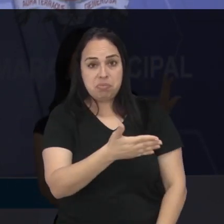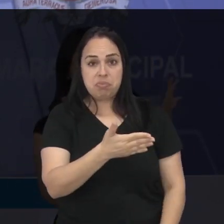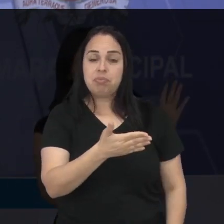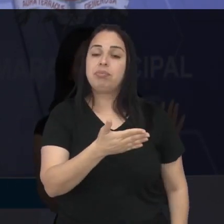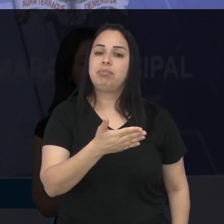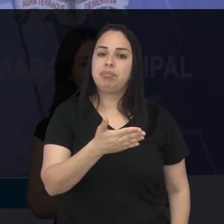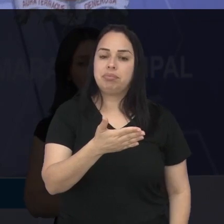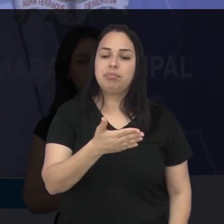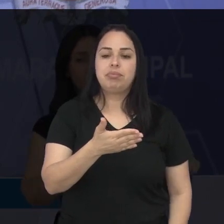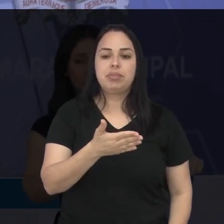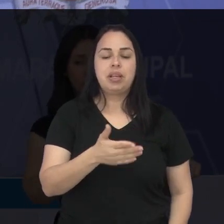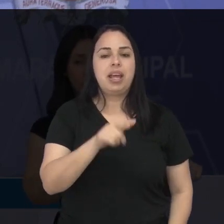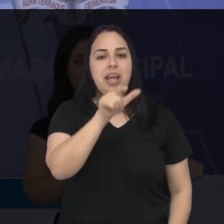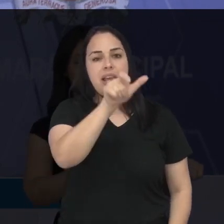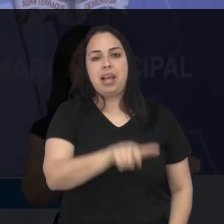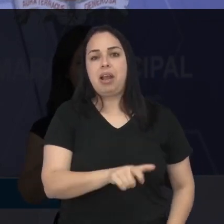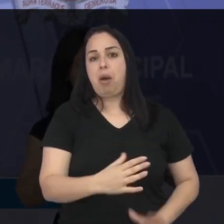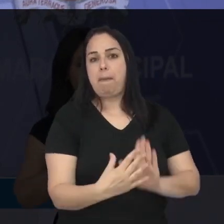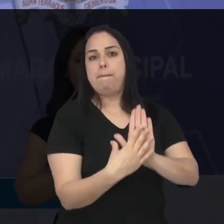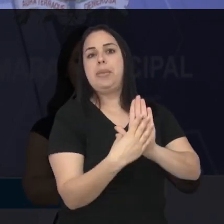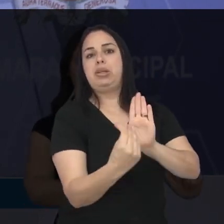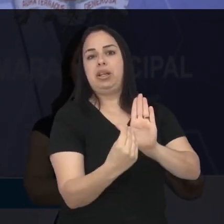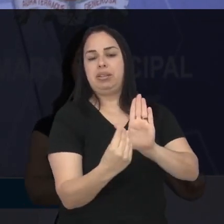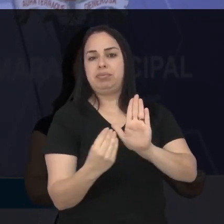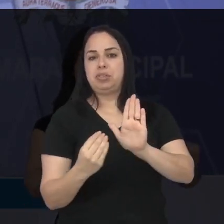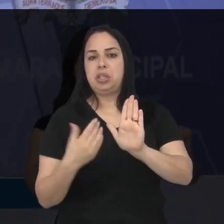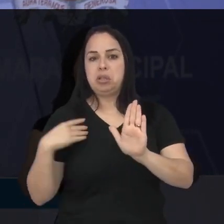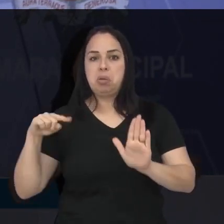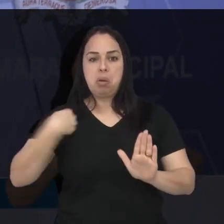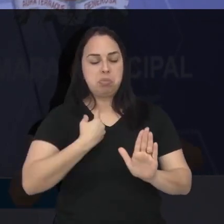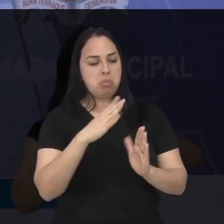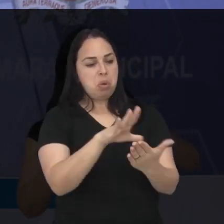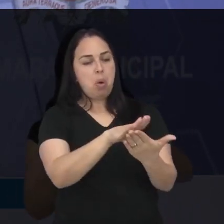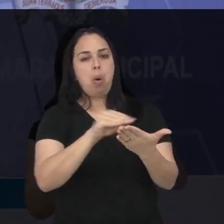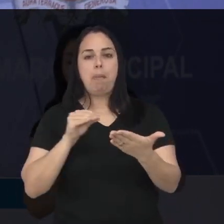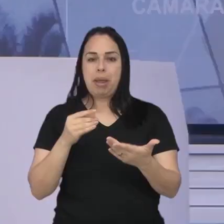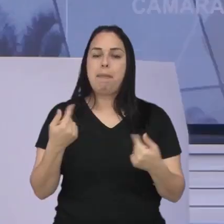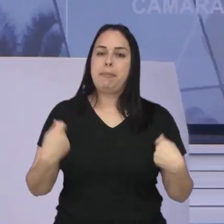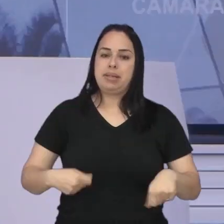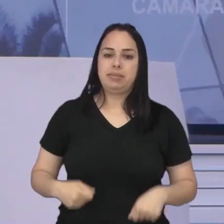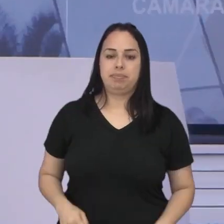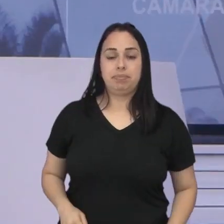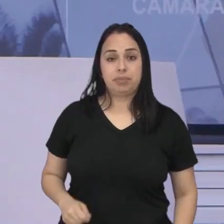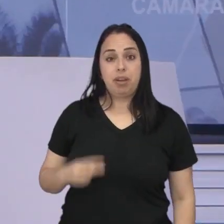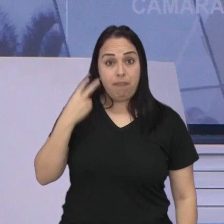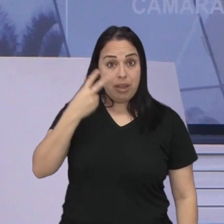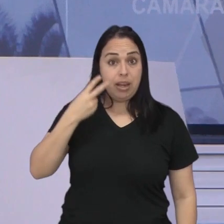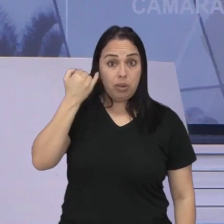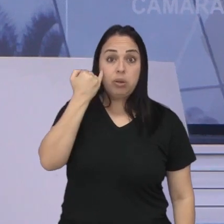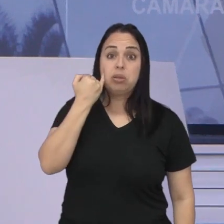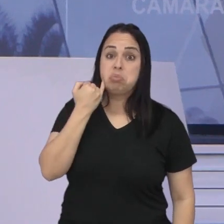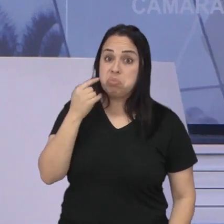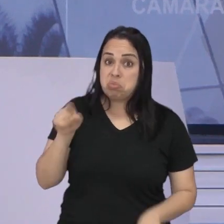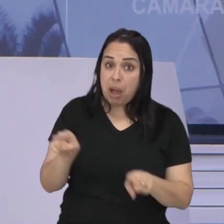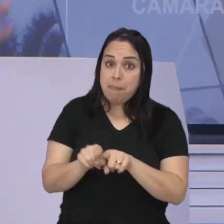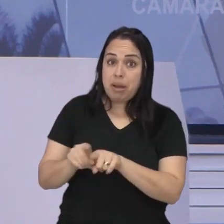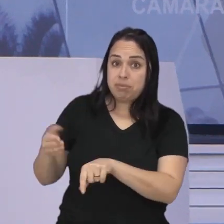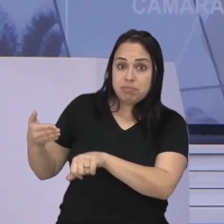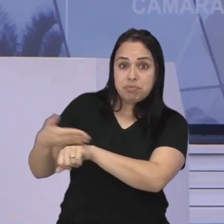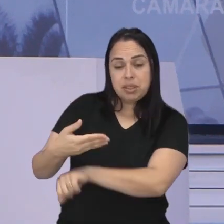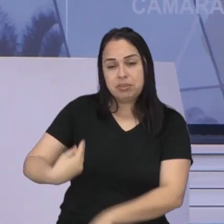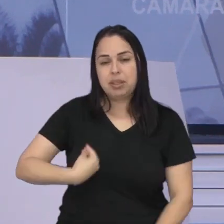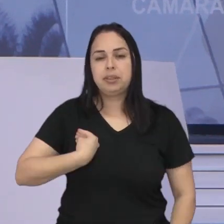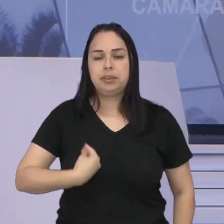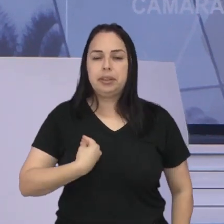comandante, visto que ele é um exemplo a ser seguido por todos nós. O vereador Zé Luiz também esteve na